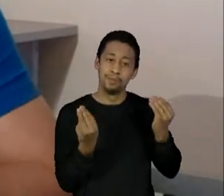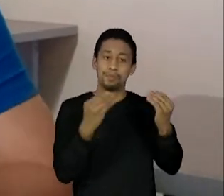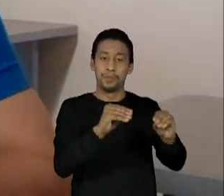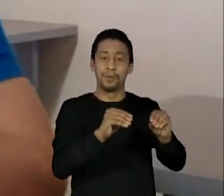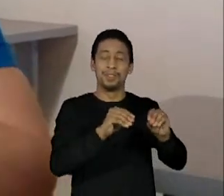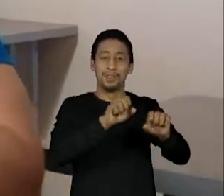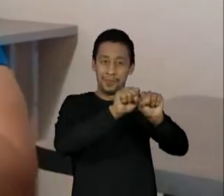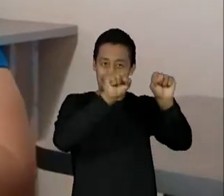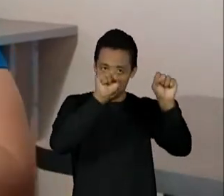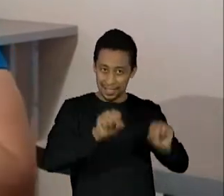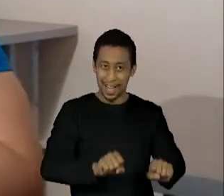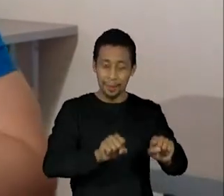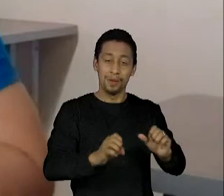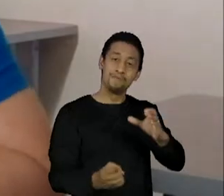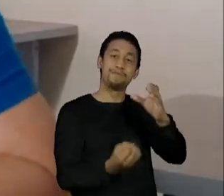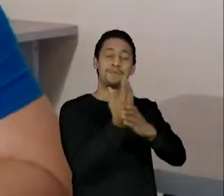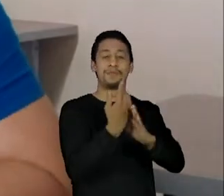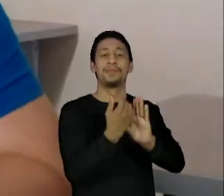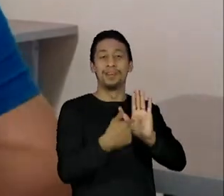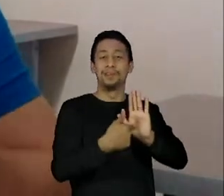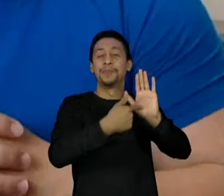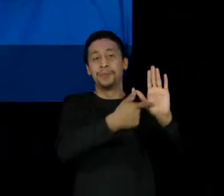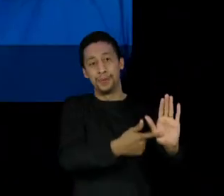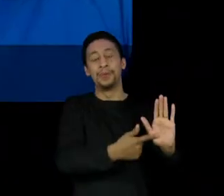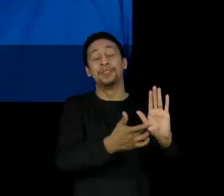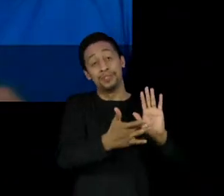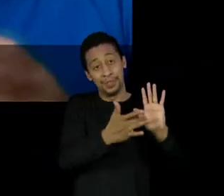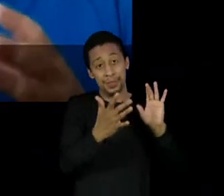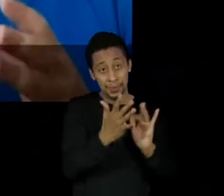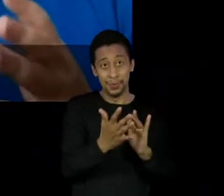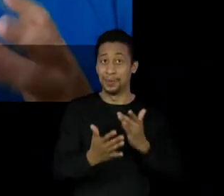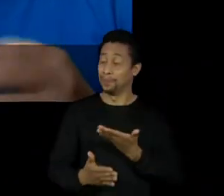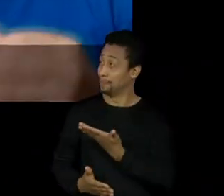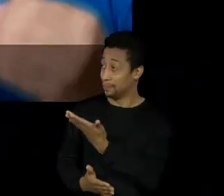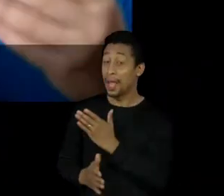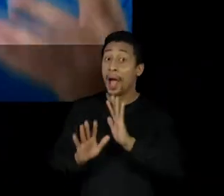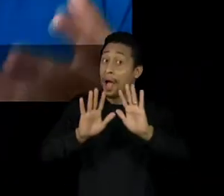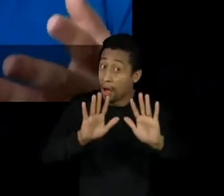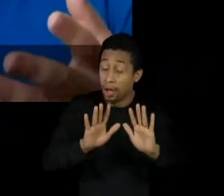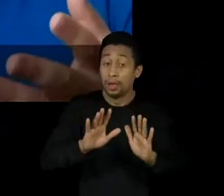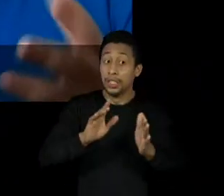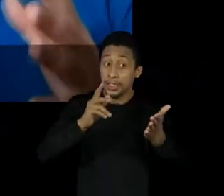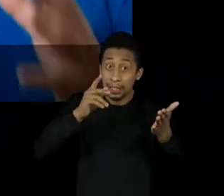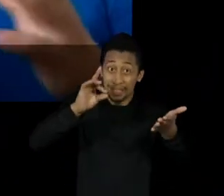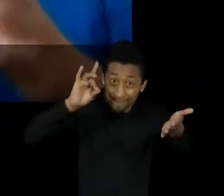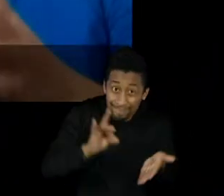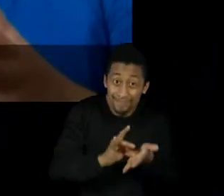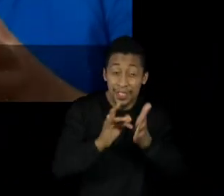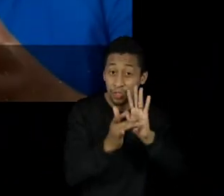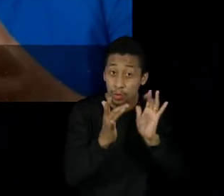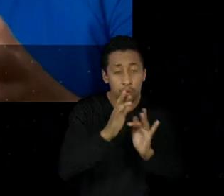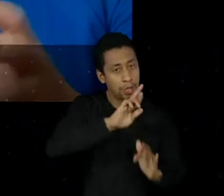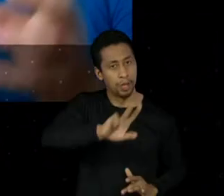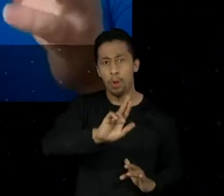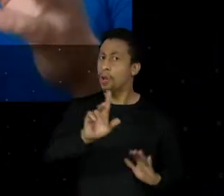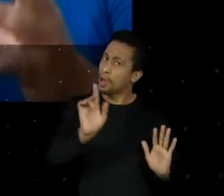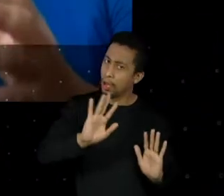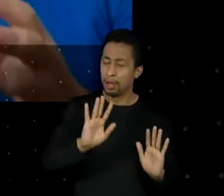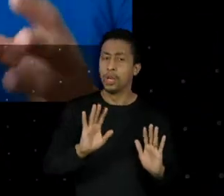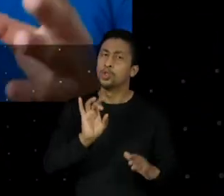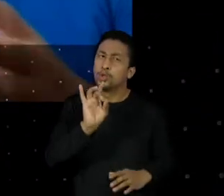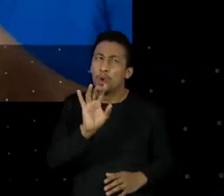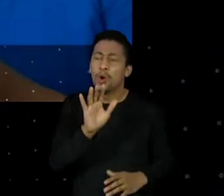média que resultou na imagem de Jesus. E, na verdade, assim, não é Jesus, é uma média